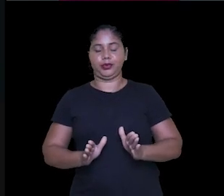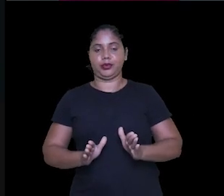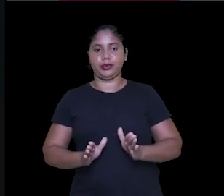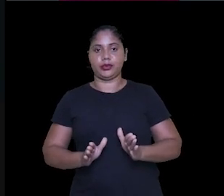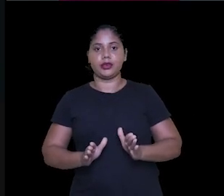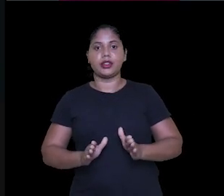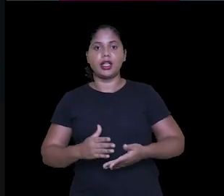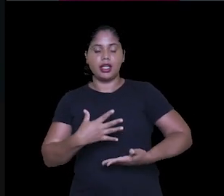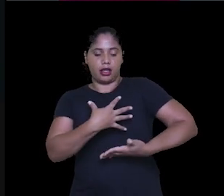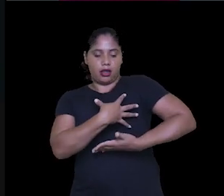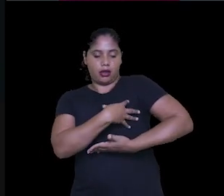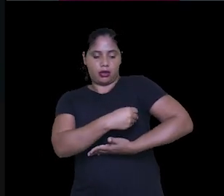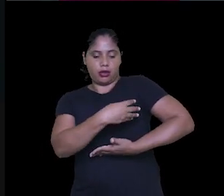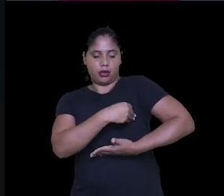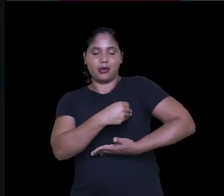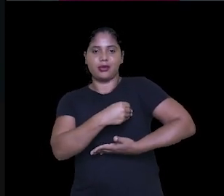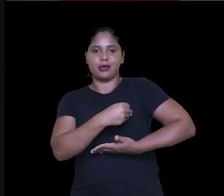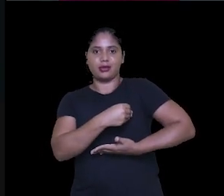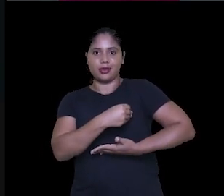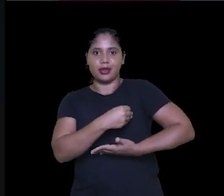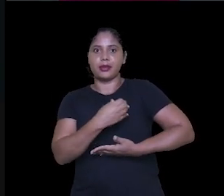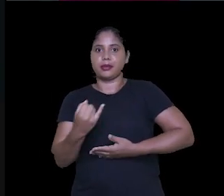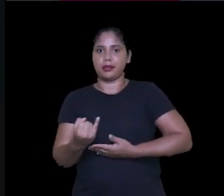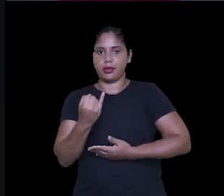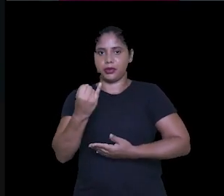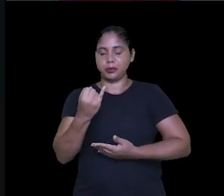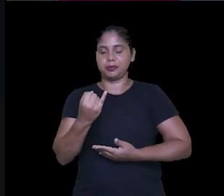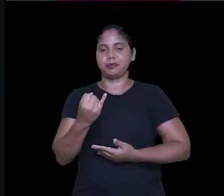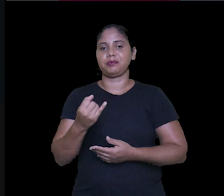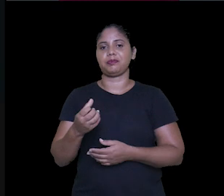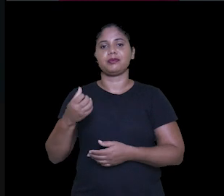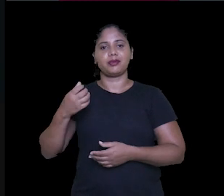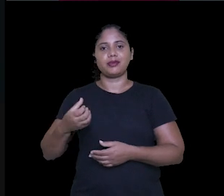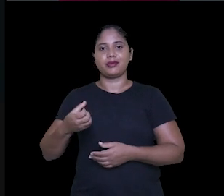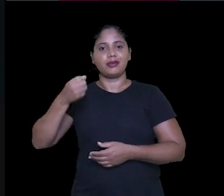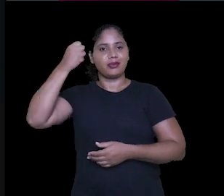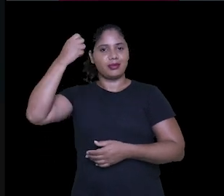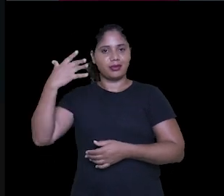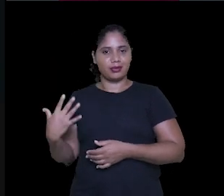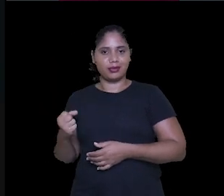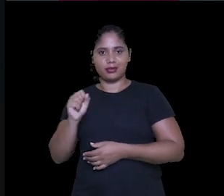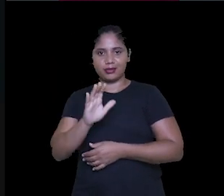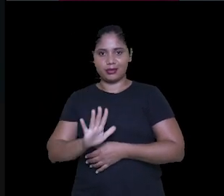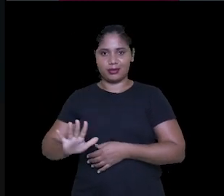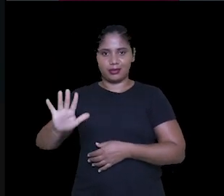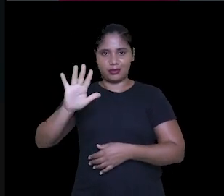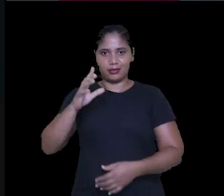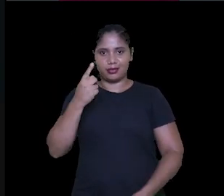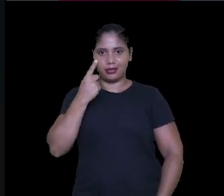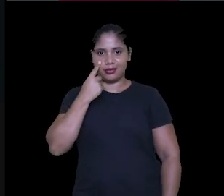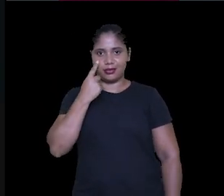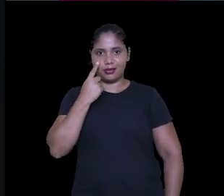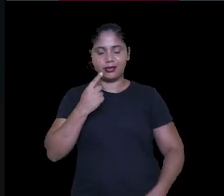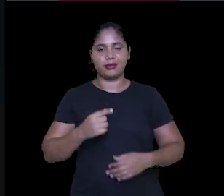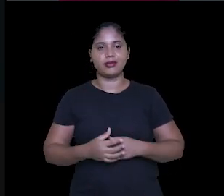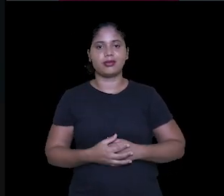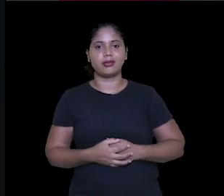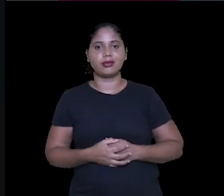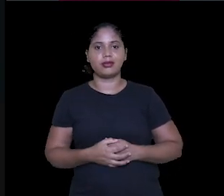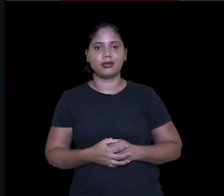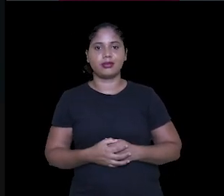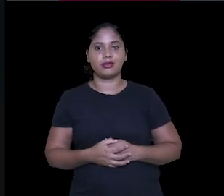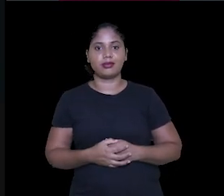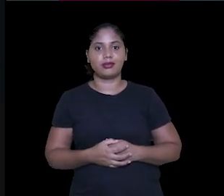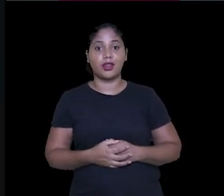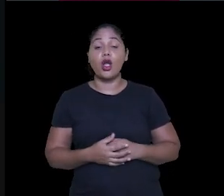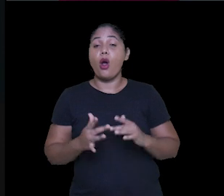de uma mulher com um bebê no seu colo logo após uma cesárea, em contato pele a pele. O